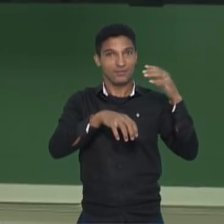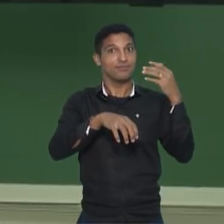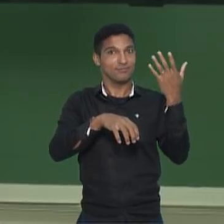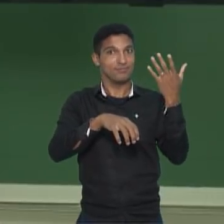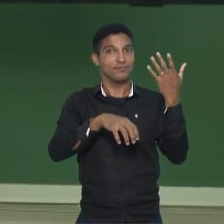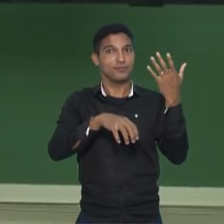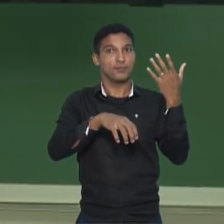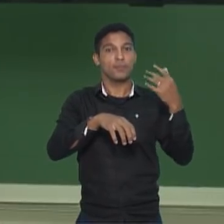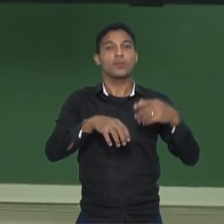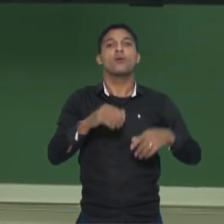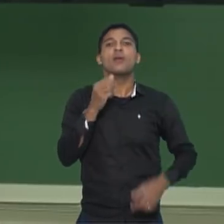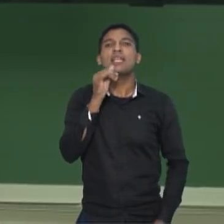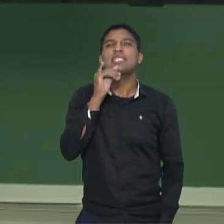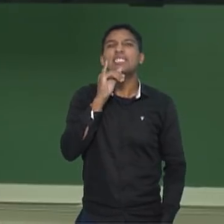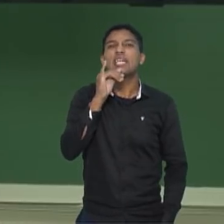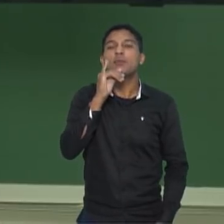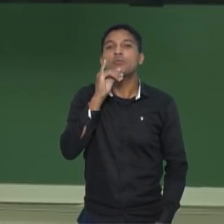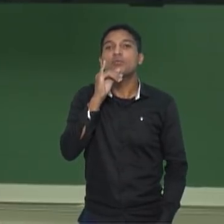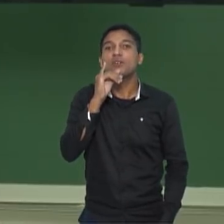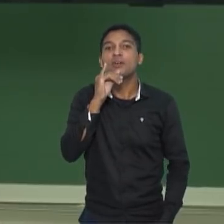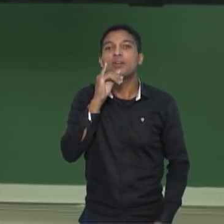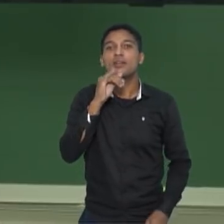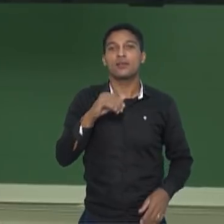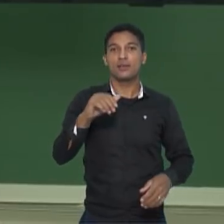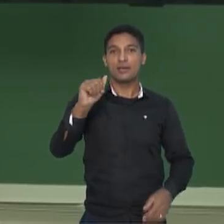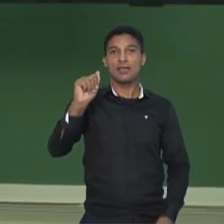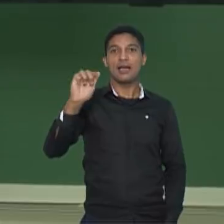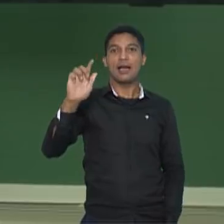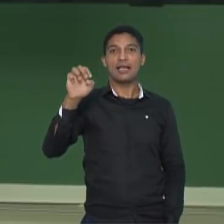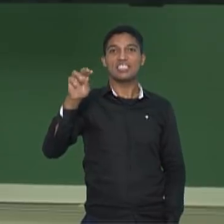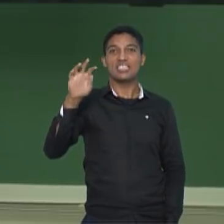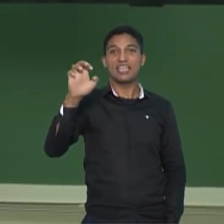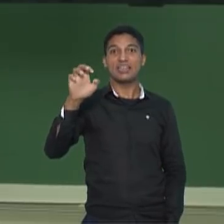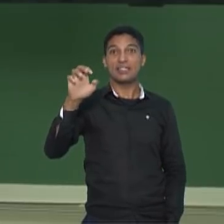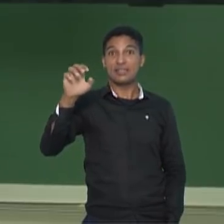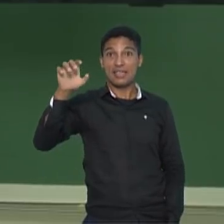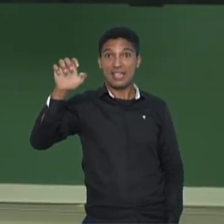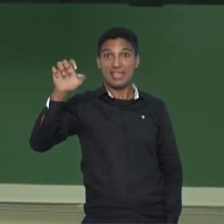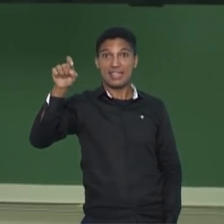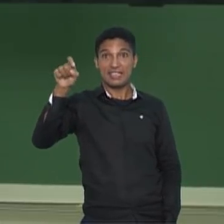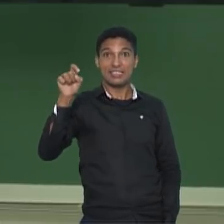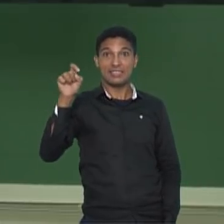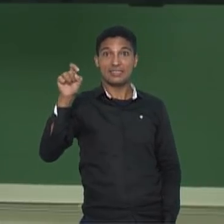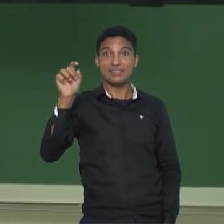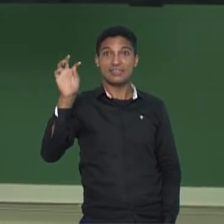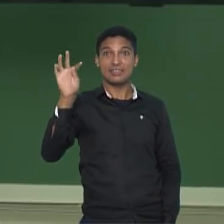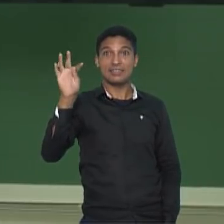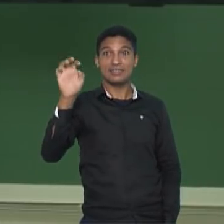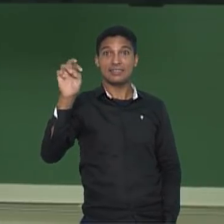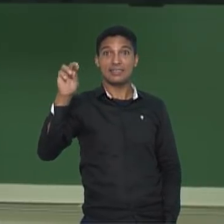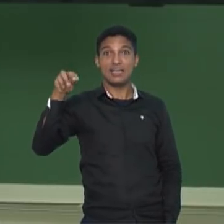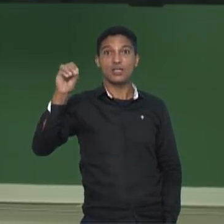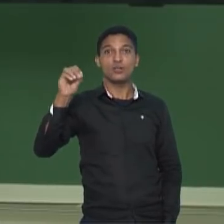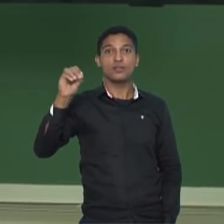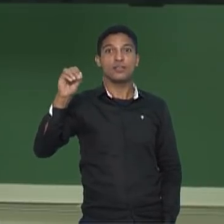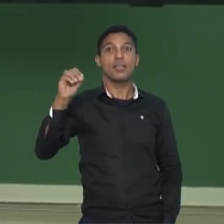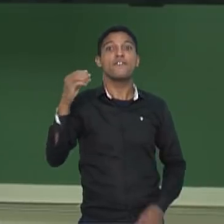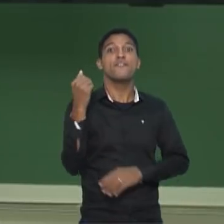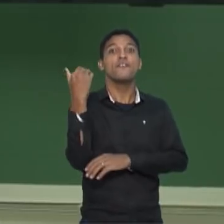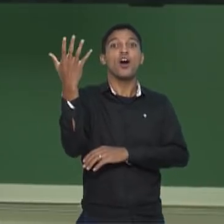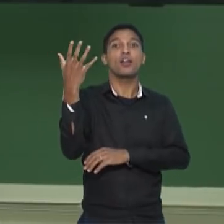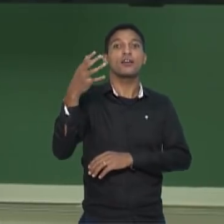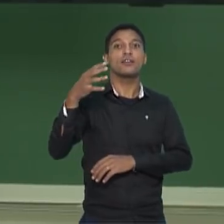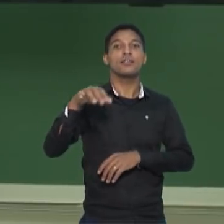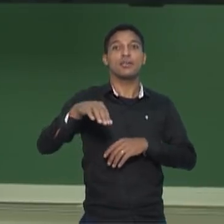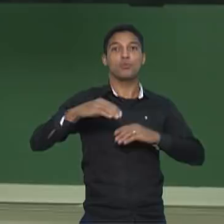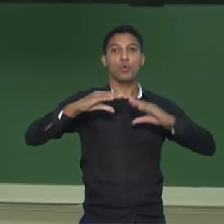Exemplos de agentes externos, exógenos. Temos o vento, o ar, sim, a corrente de ar,